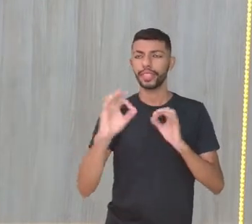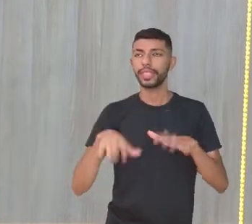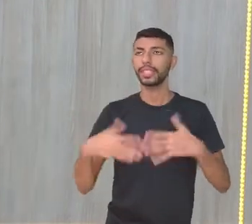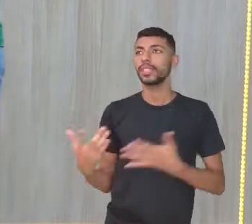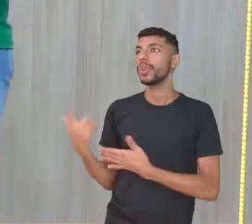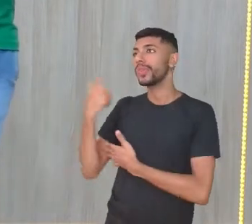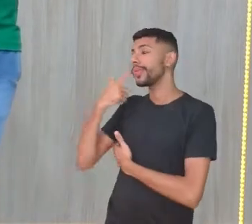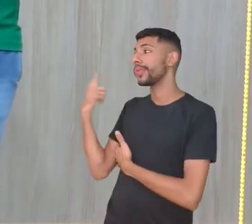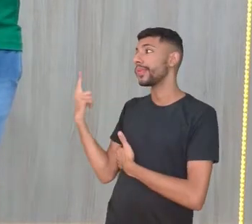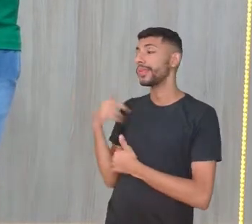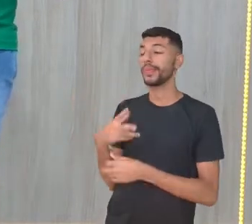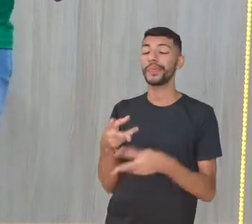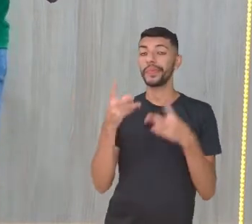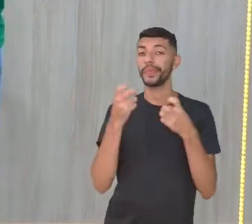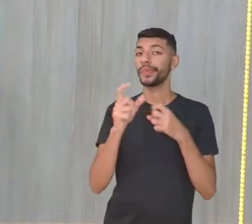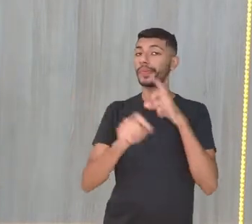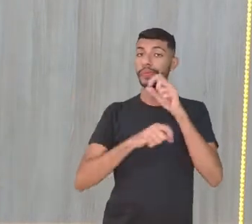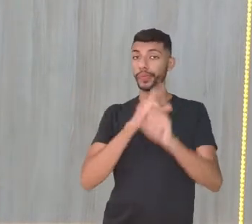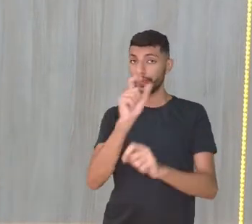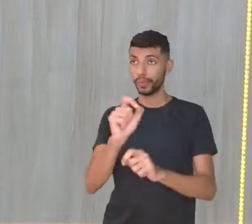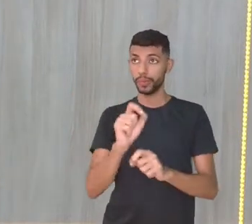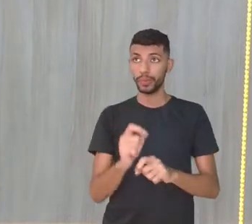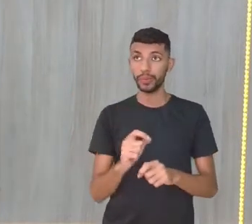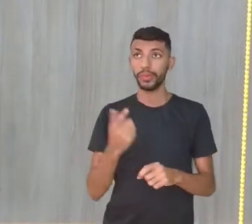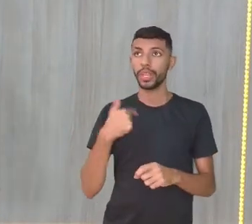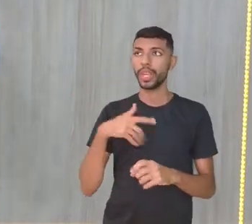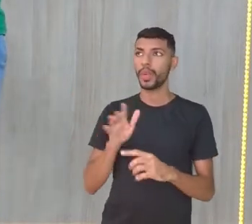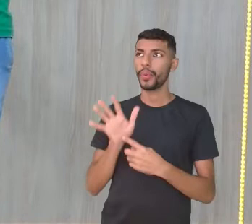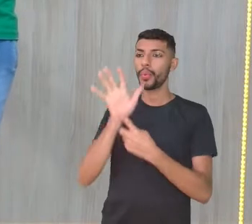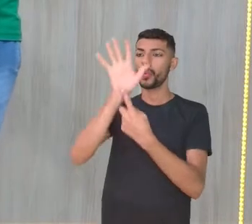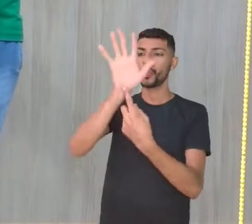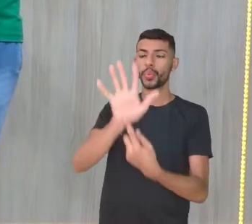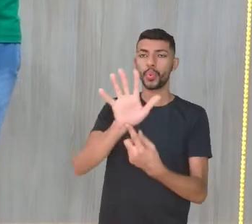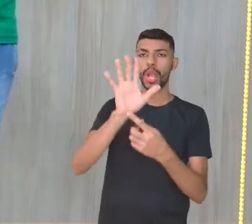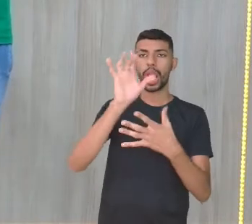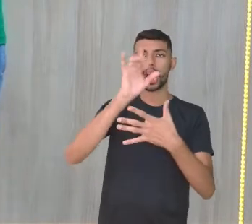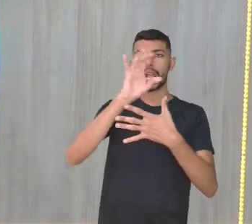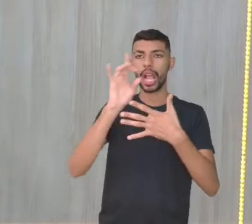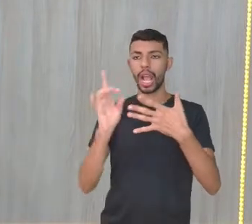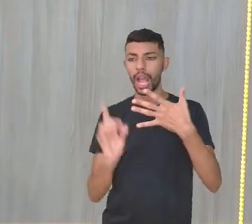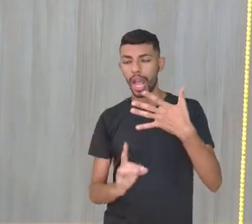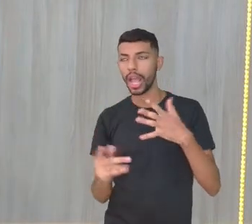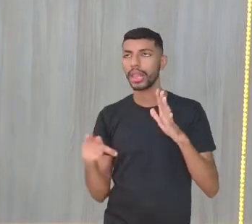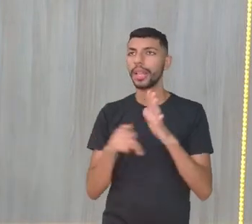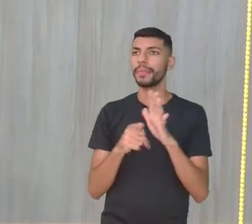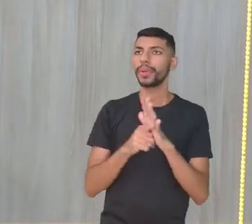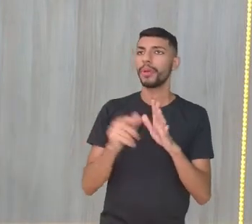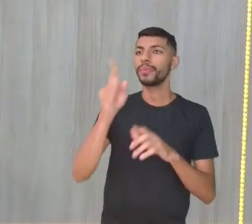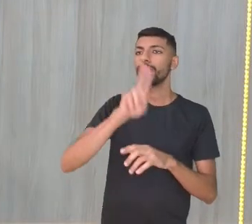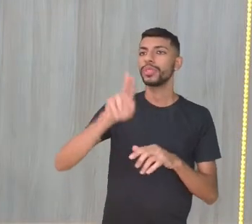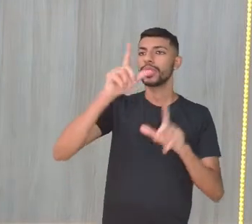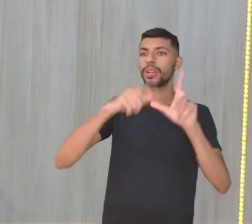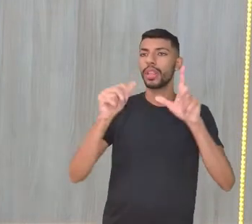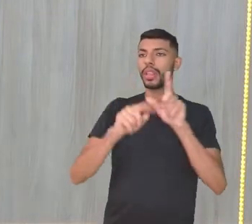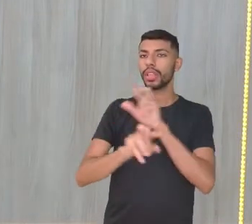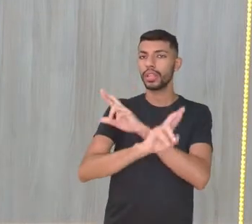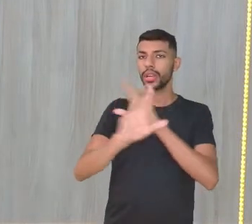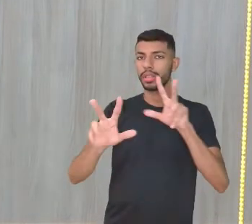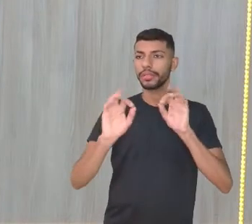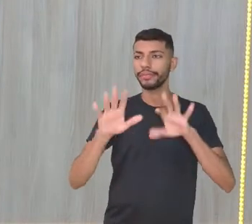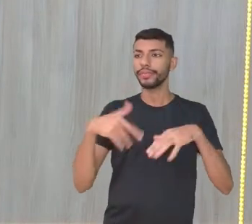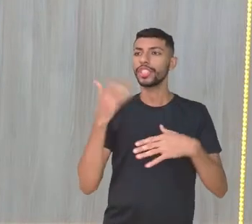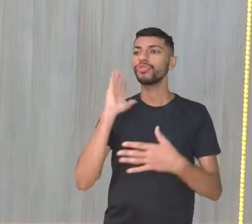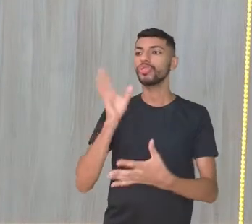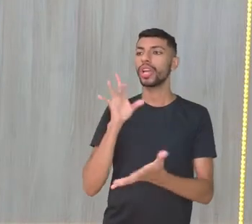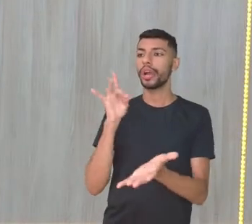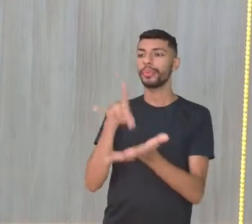Então, observe o seguinte, como eu identifiquei cada lado desse aí com uma letra diferente, eu já estou